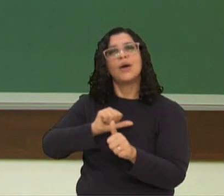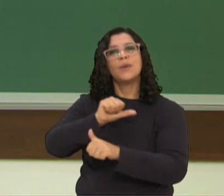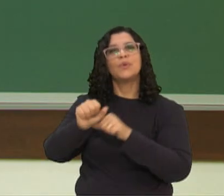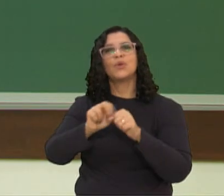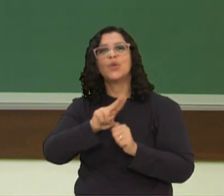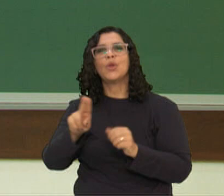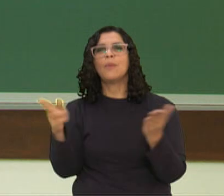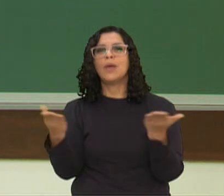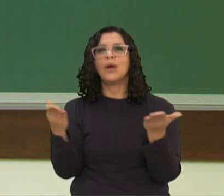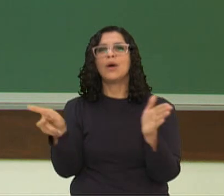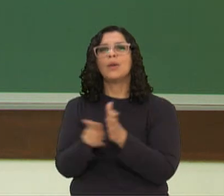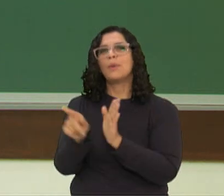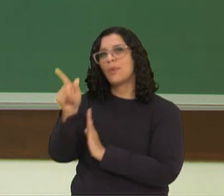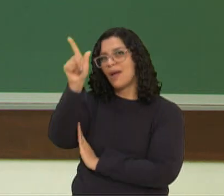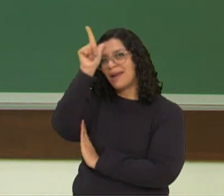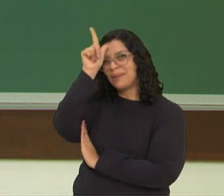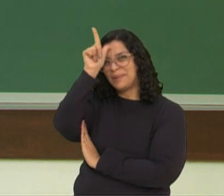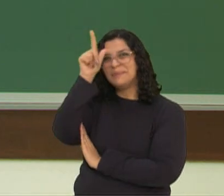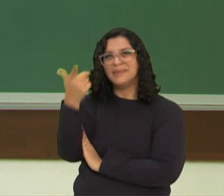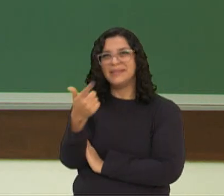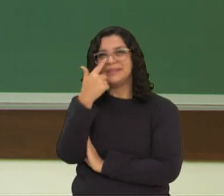origem ao que nós chamamos de Alemanha.